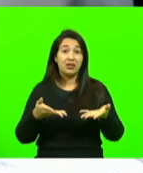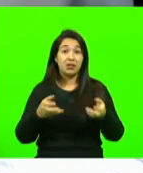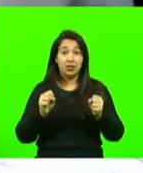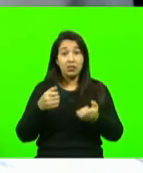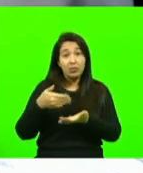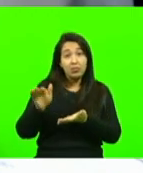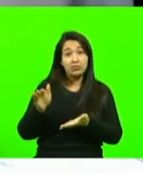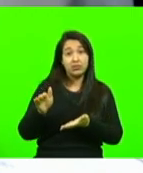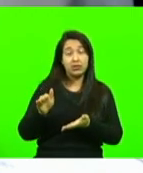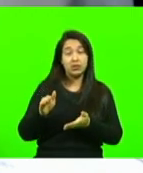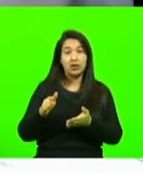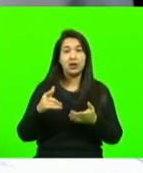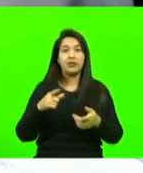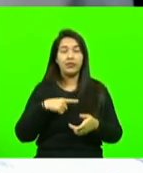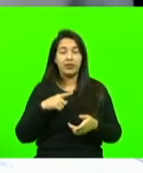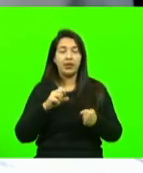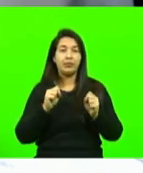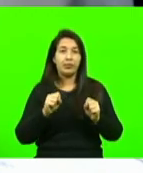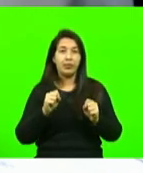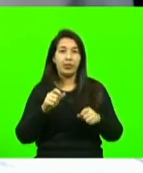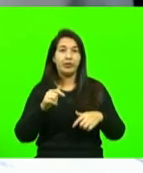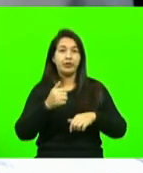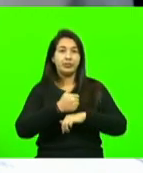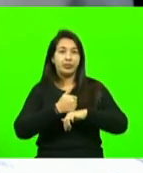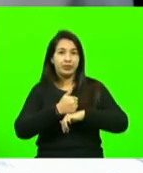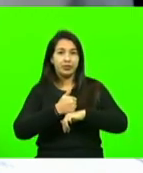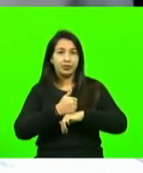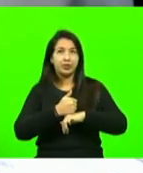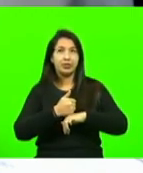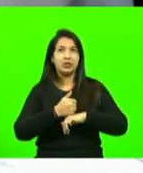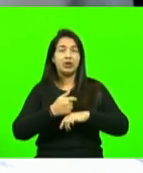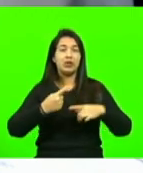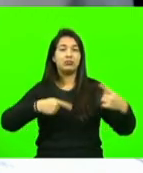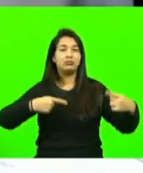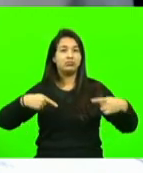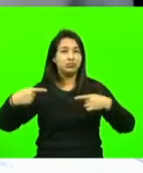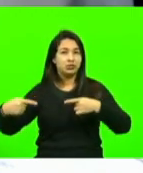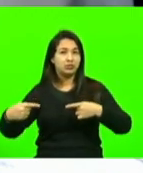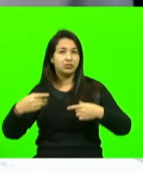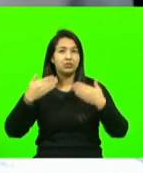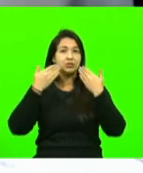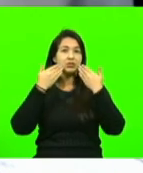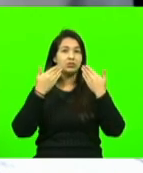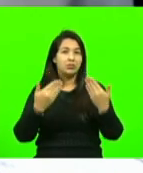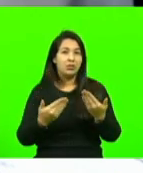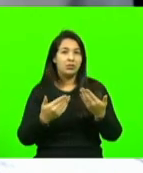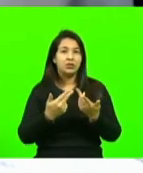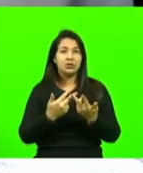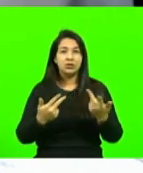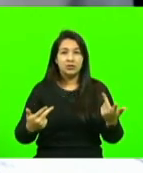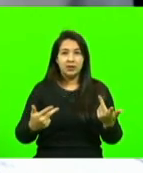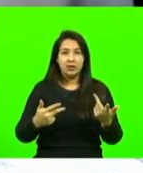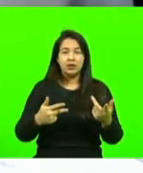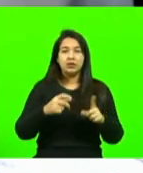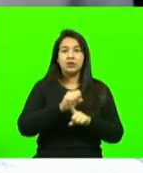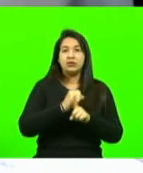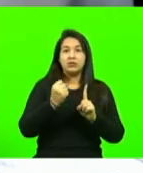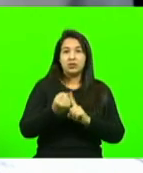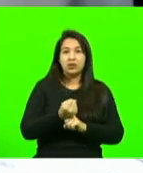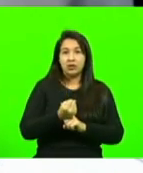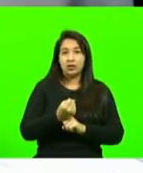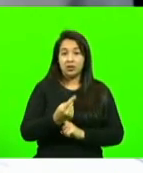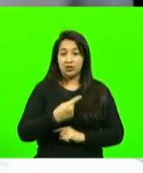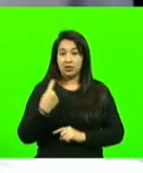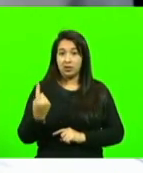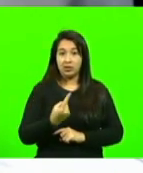autonomia profissional autonomia para poder discutir e trazer o conjunto da sociedade afinal de contas nós não somos funcionários